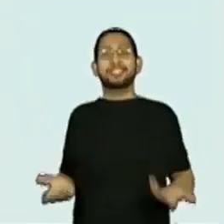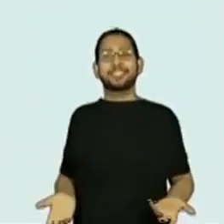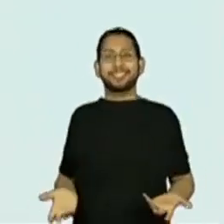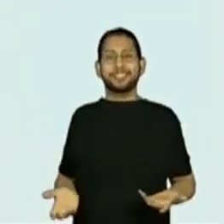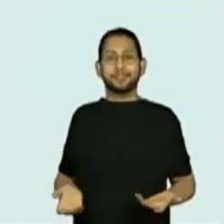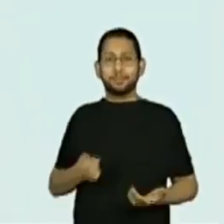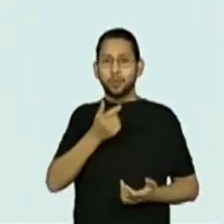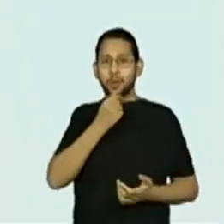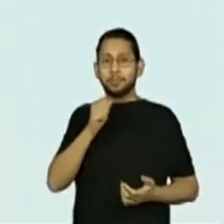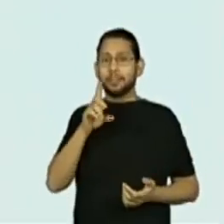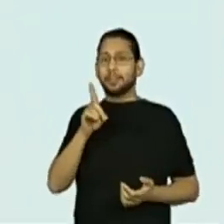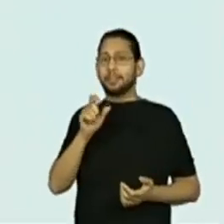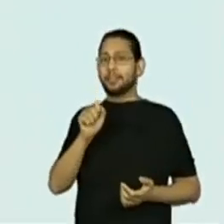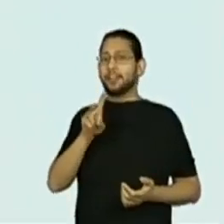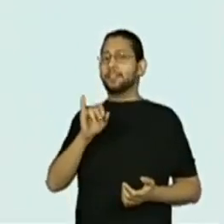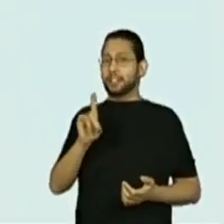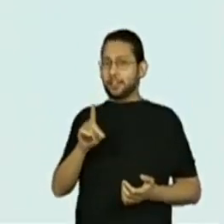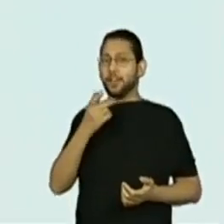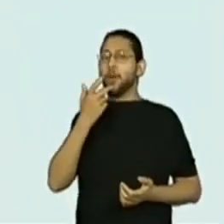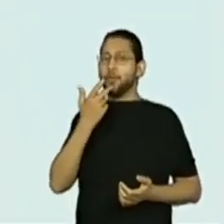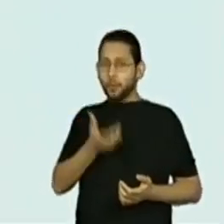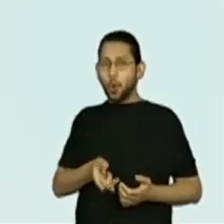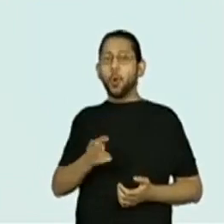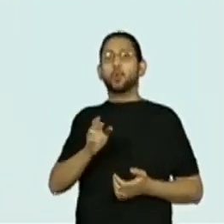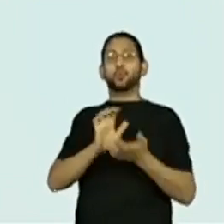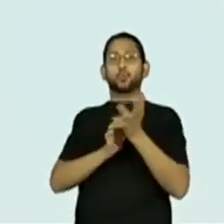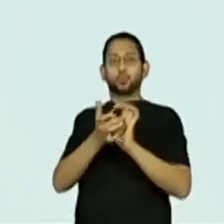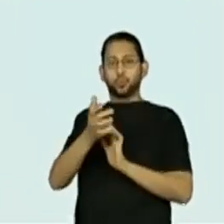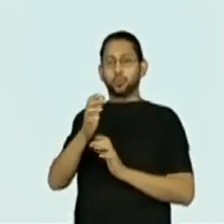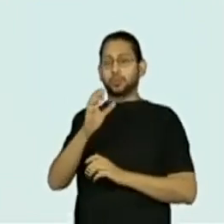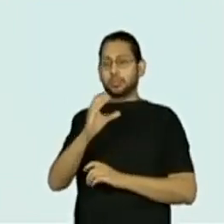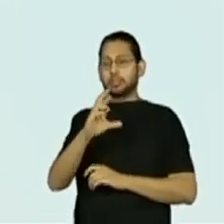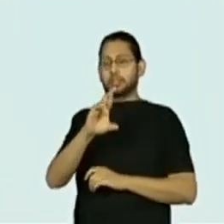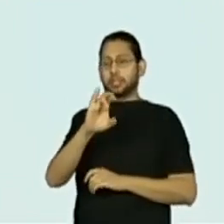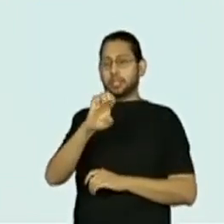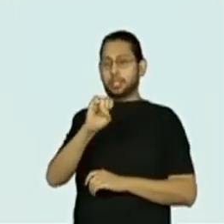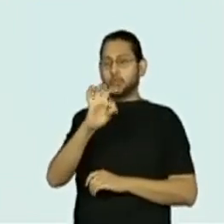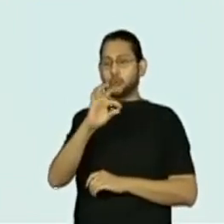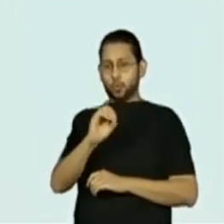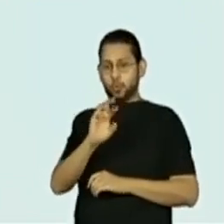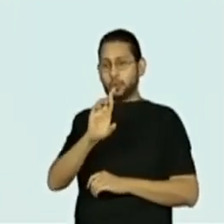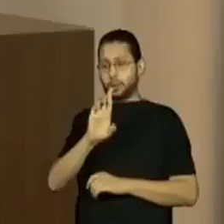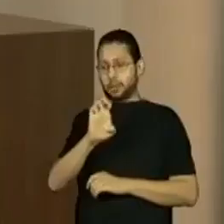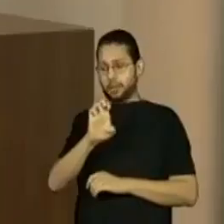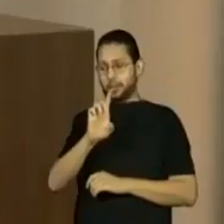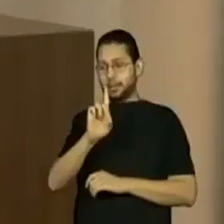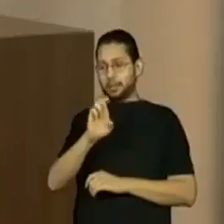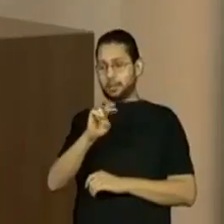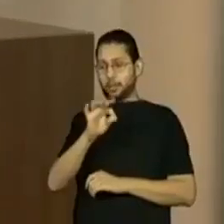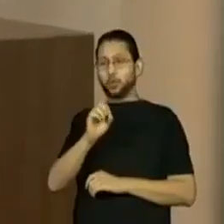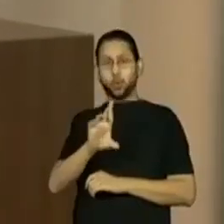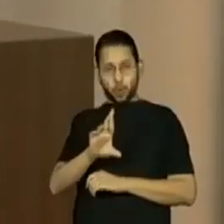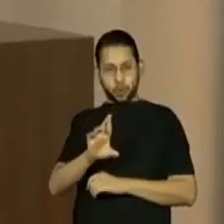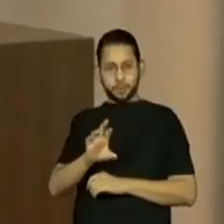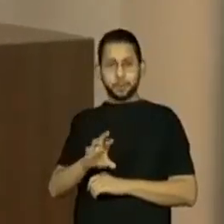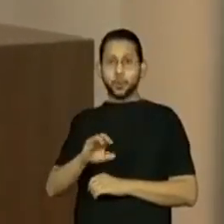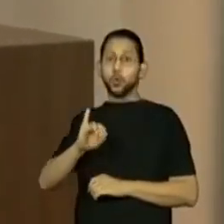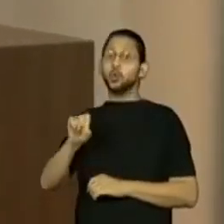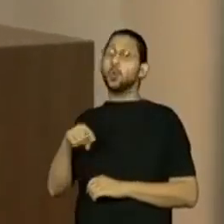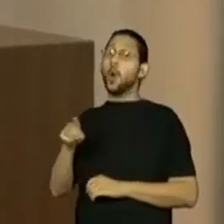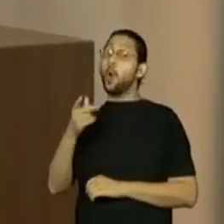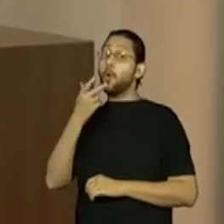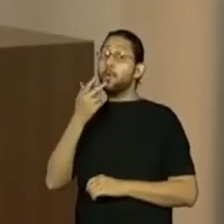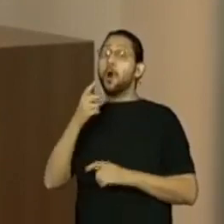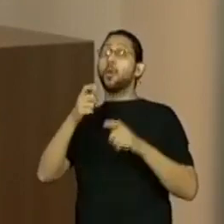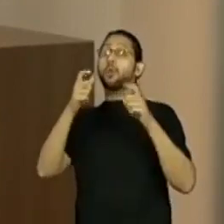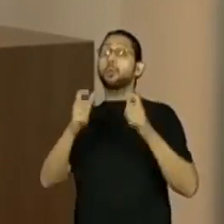Ó, o Davi também lembrou que o nome desse monumento é Cristo Redentor. Legal. O João conseguiu já entrar para o assunto de onde